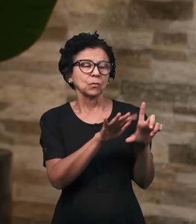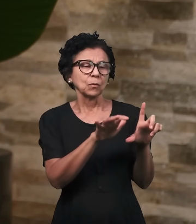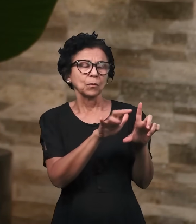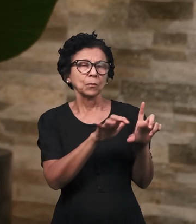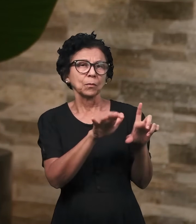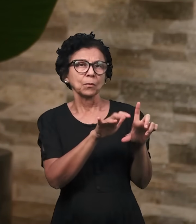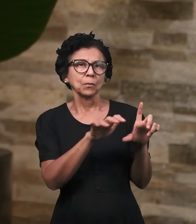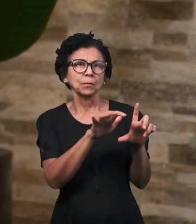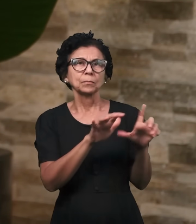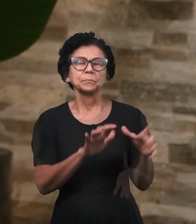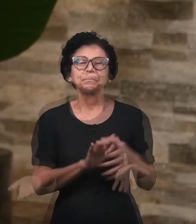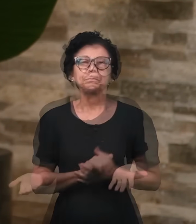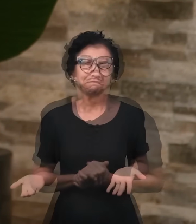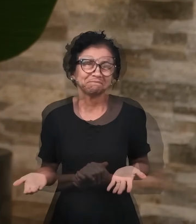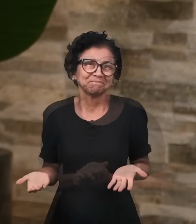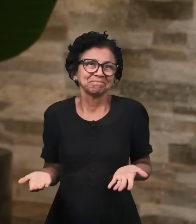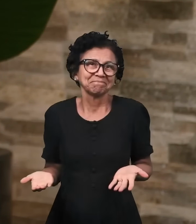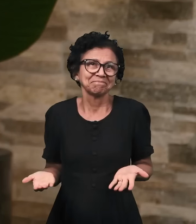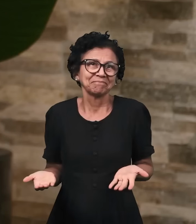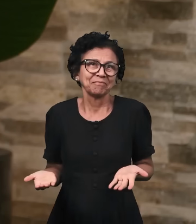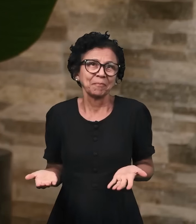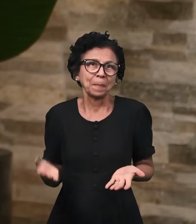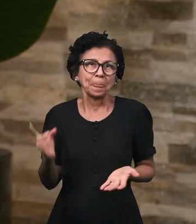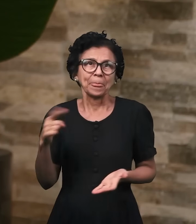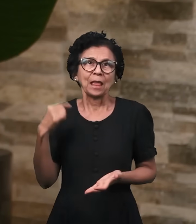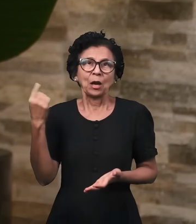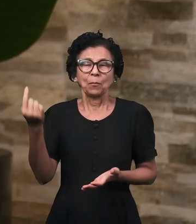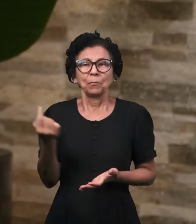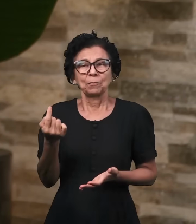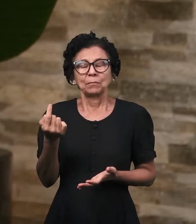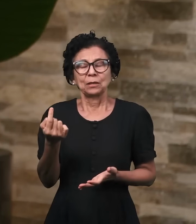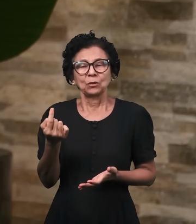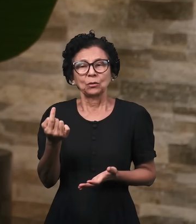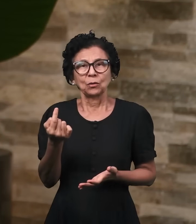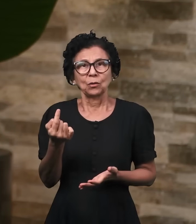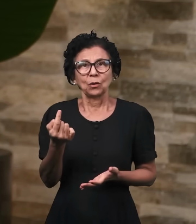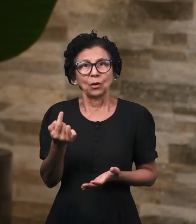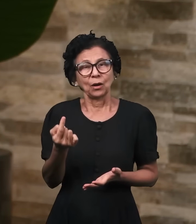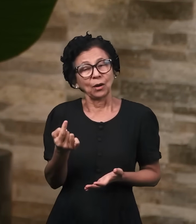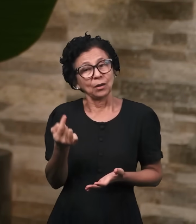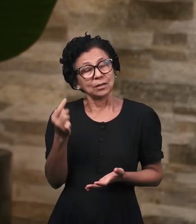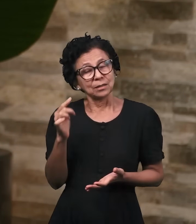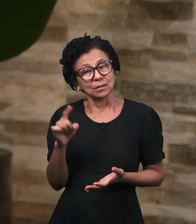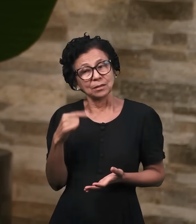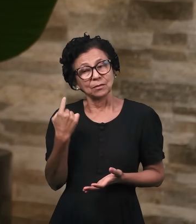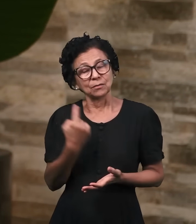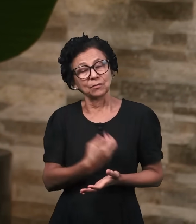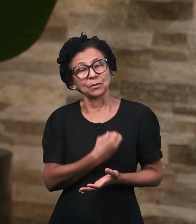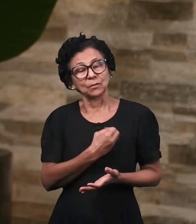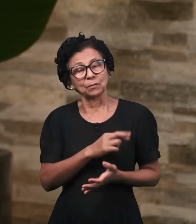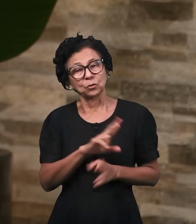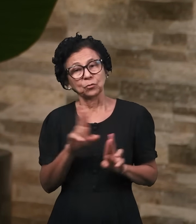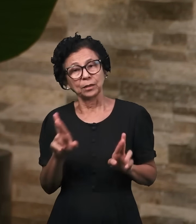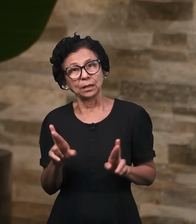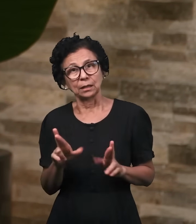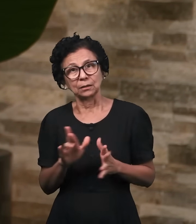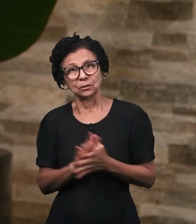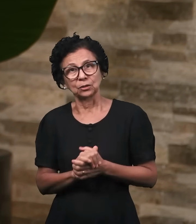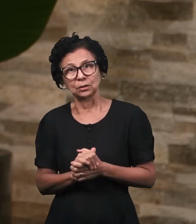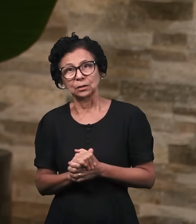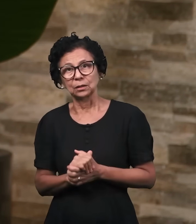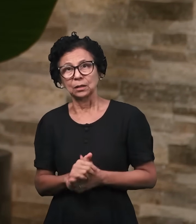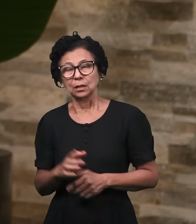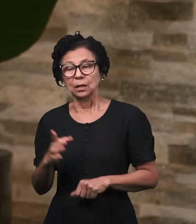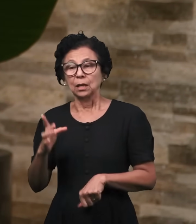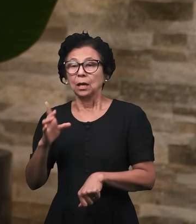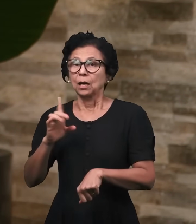Para nós vivemos depois do ponto e vírgula. O tempo de plantar, nós somos plantados. Mas existe o